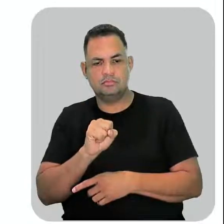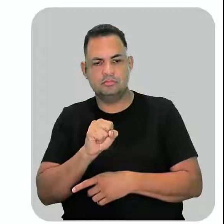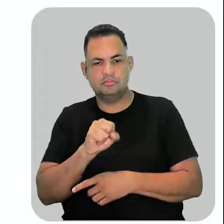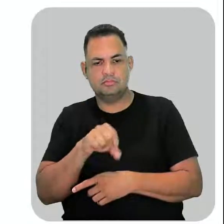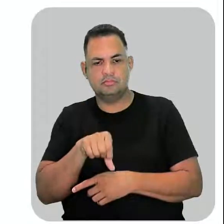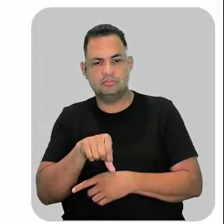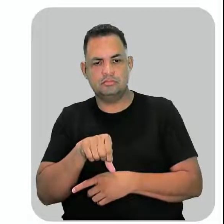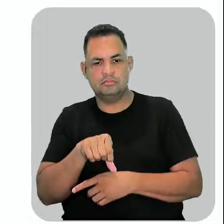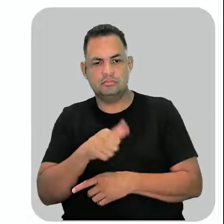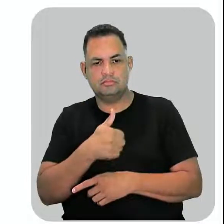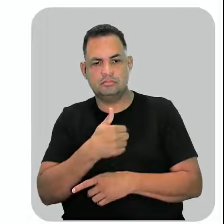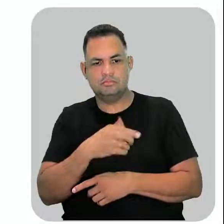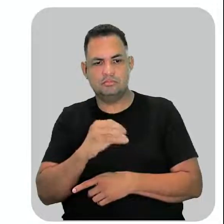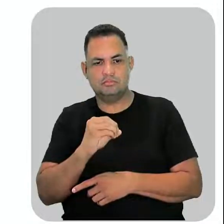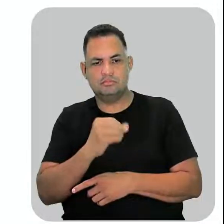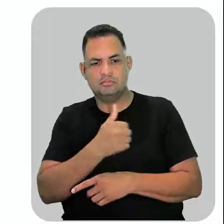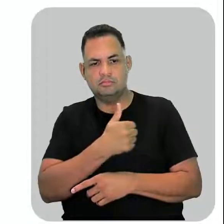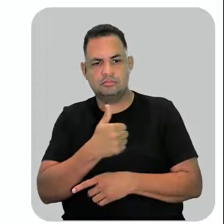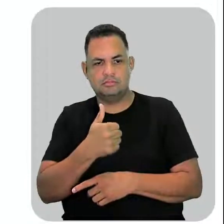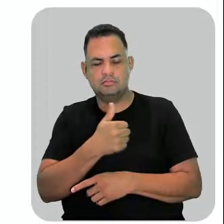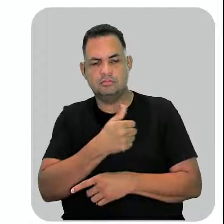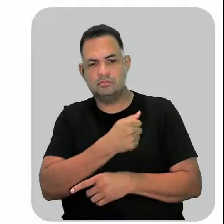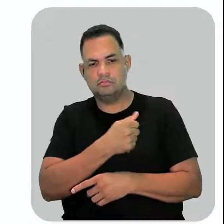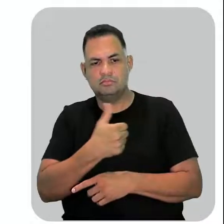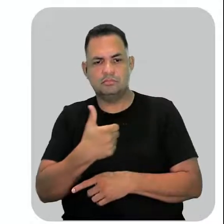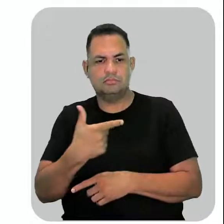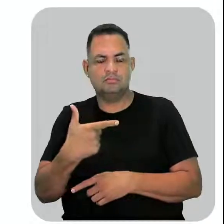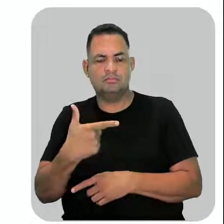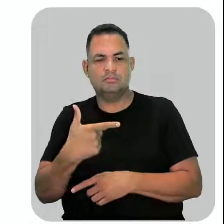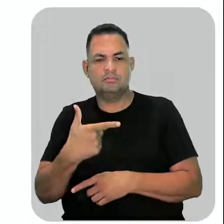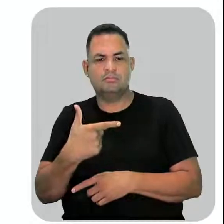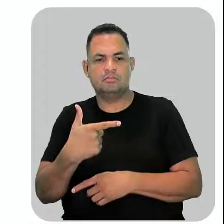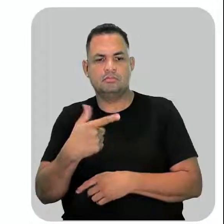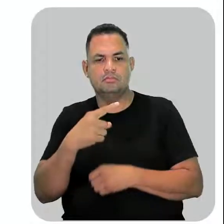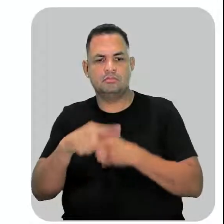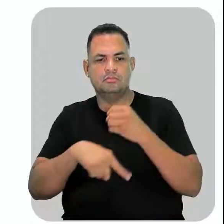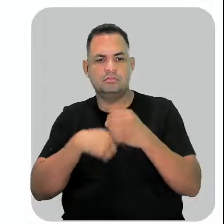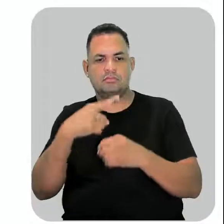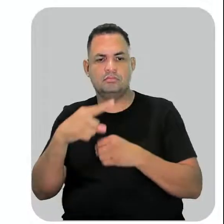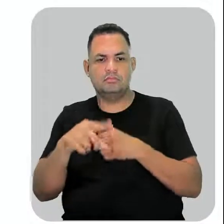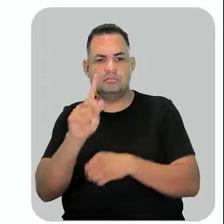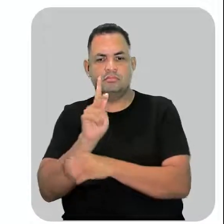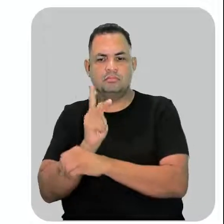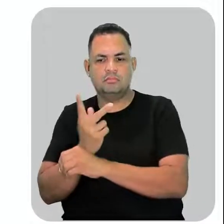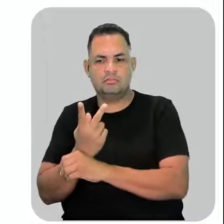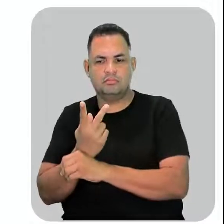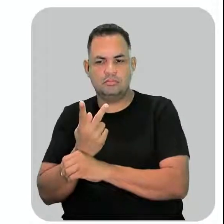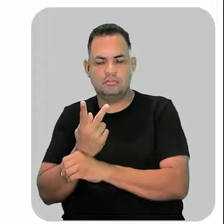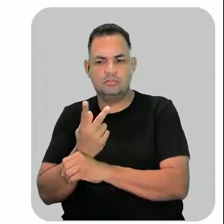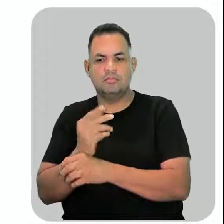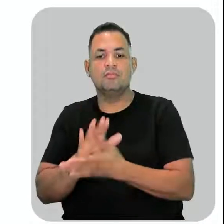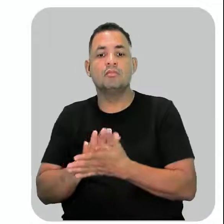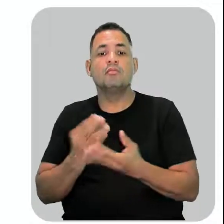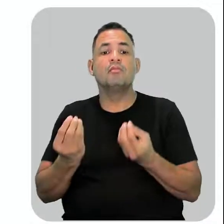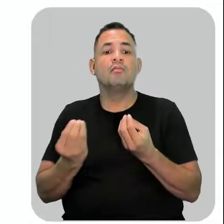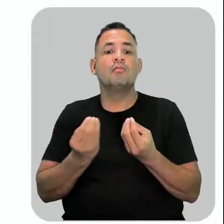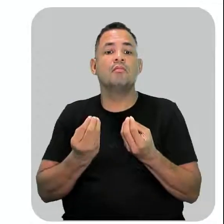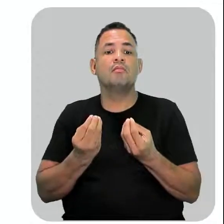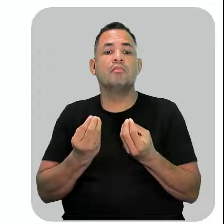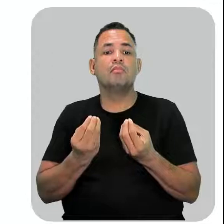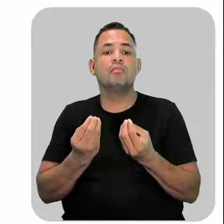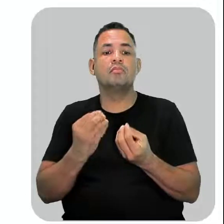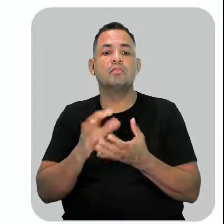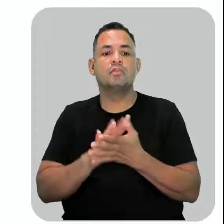8, 9, 10, 11, 12 átomos de hidrogênio. Aonde nós temos